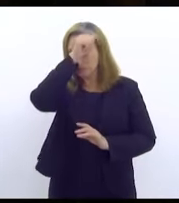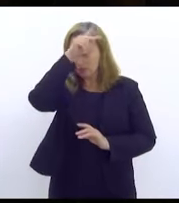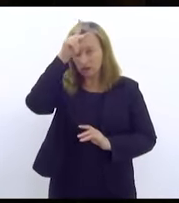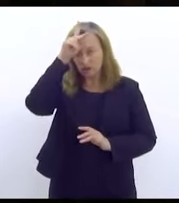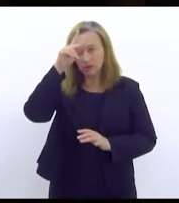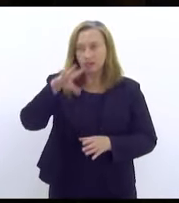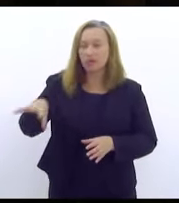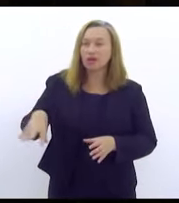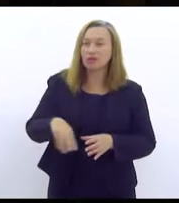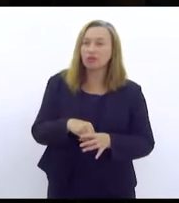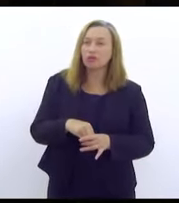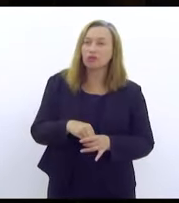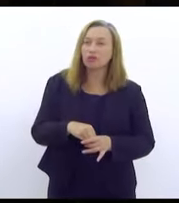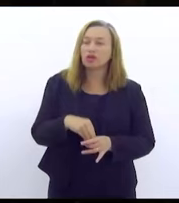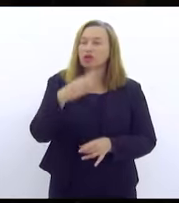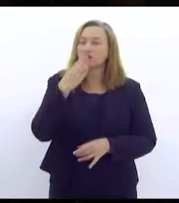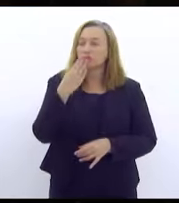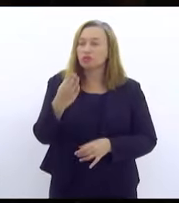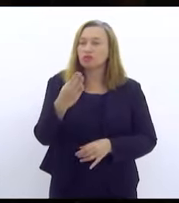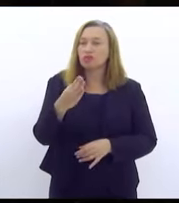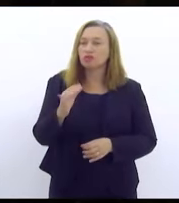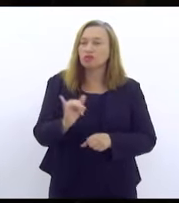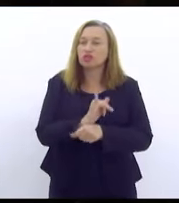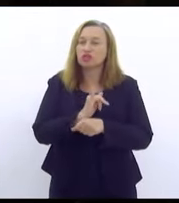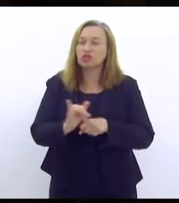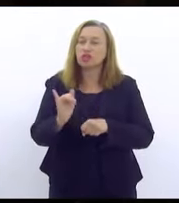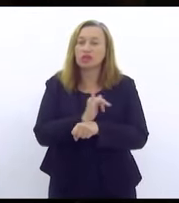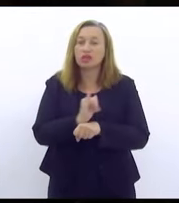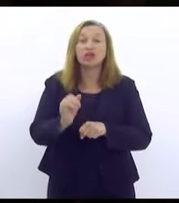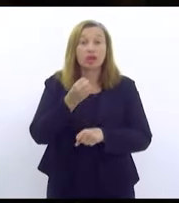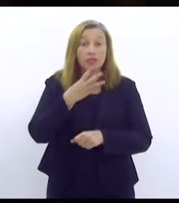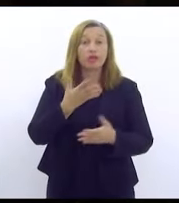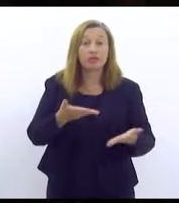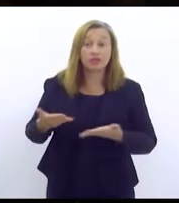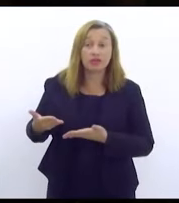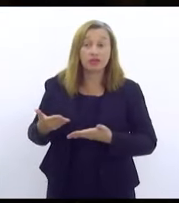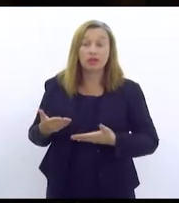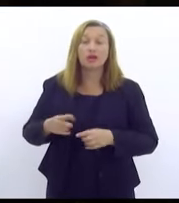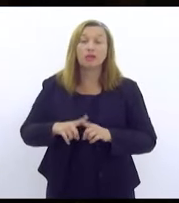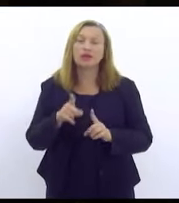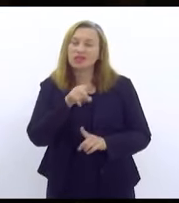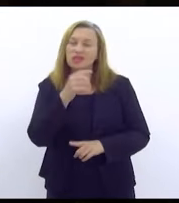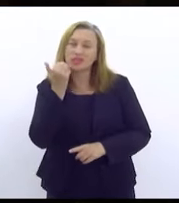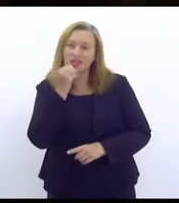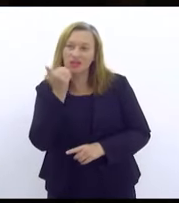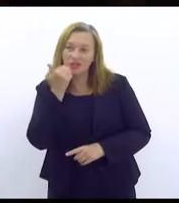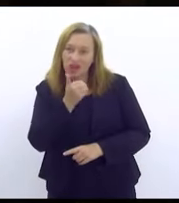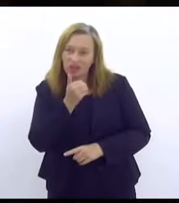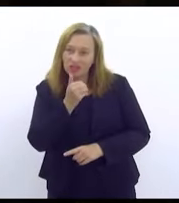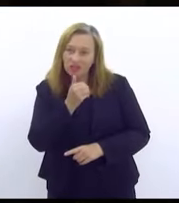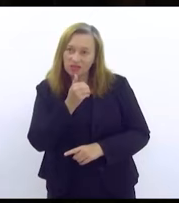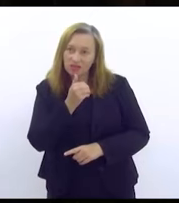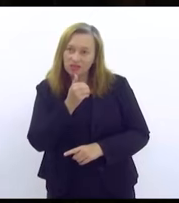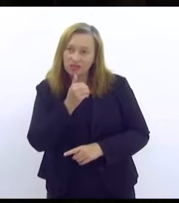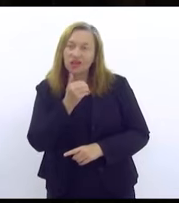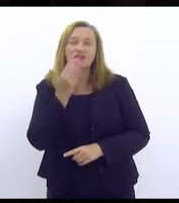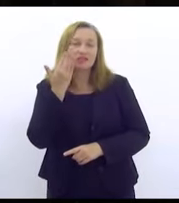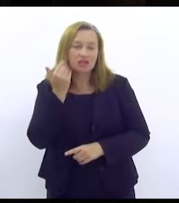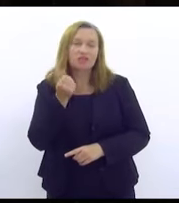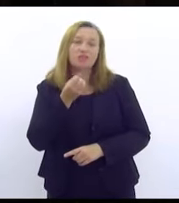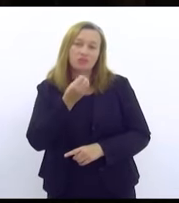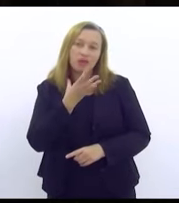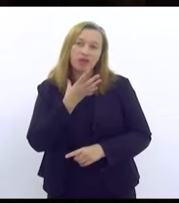para implementar esse tipo de medida, que seria muito bem-vinda. Mas esse canalha sabe muito